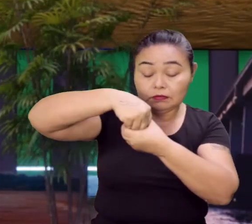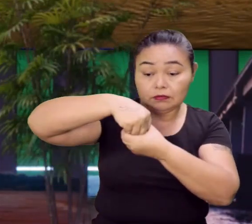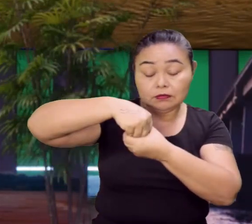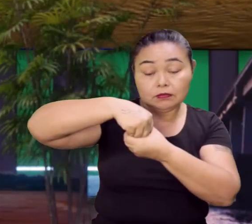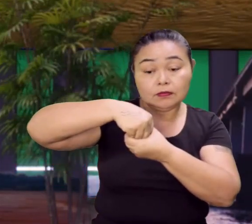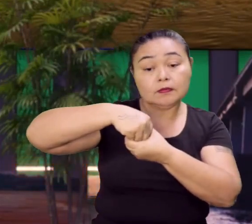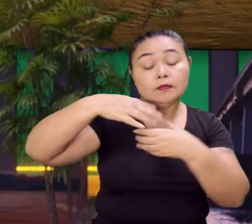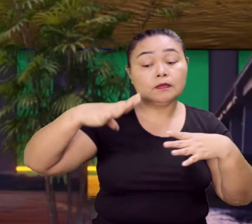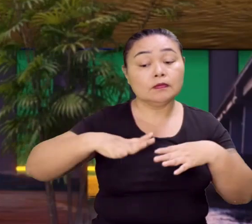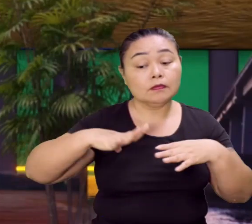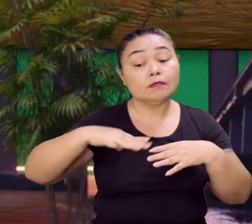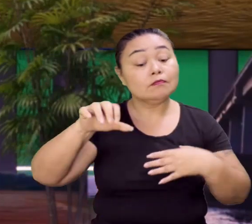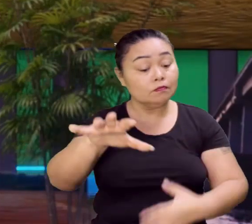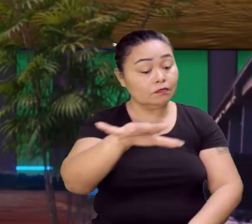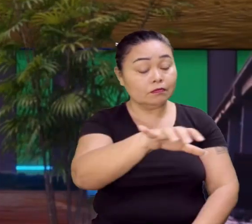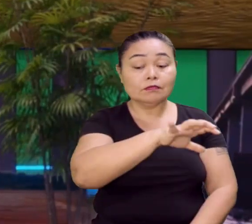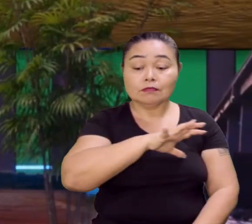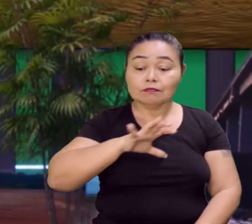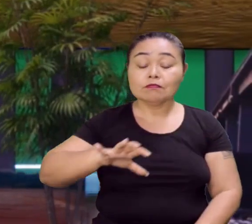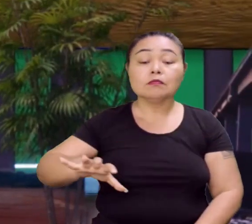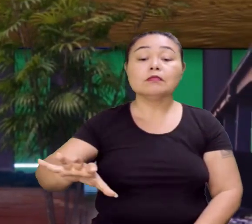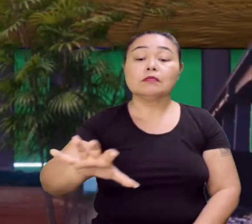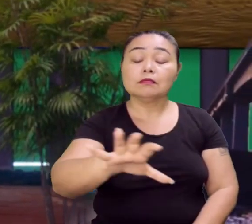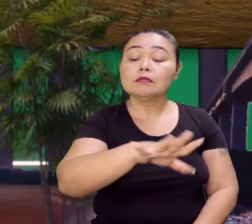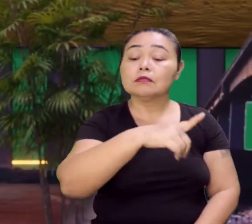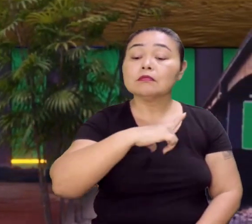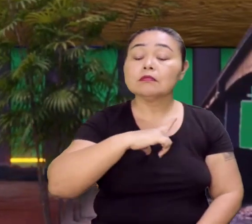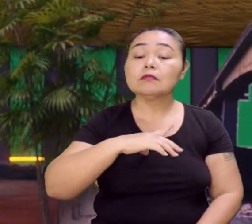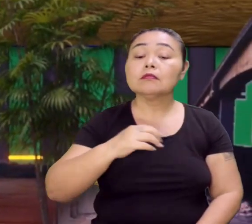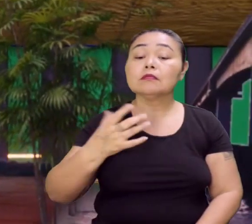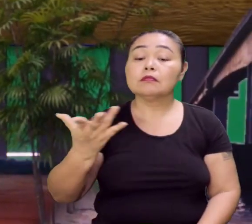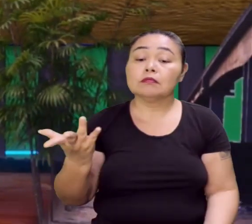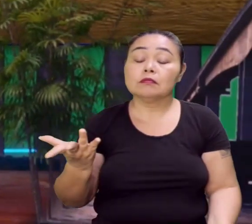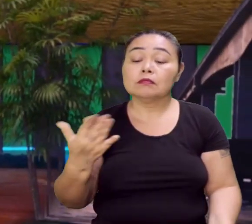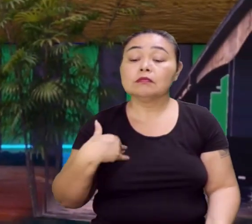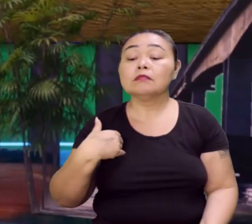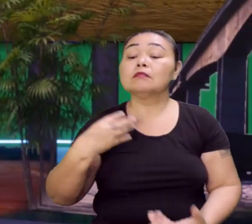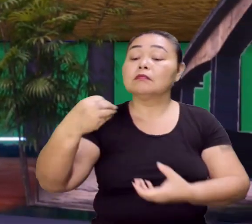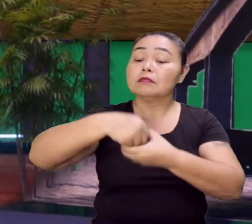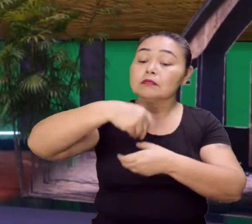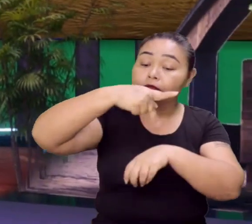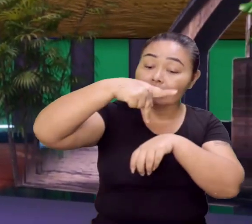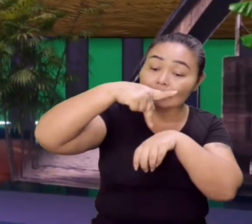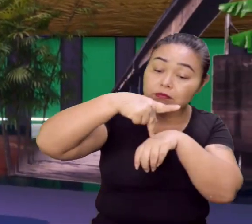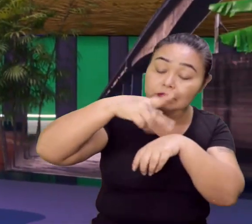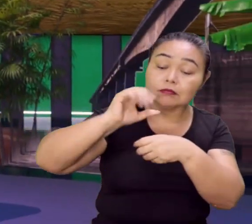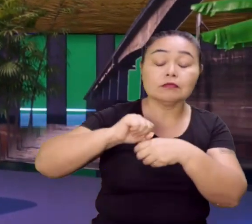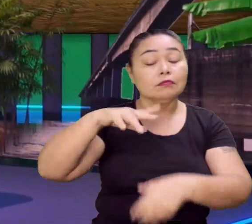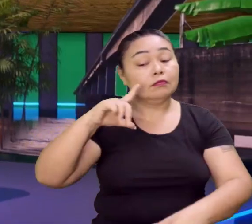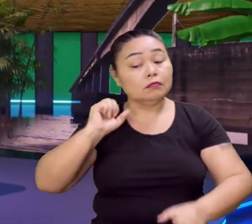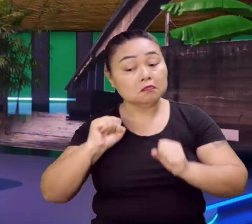vamos colocar, regional também, né? Perfeito. A metrópole pode ser nacional, pode ser